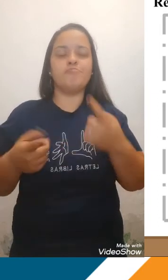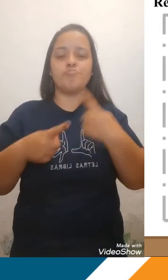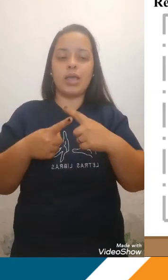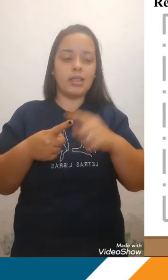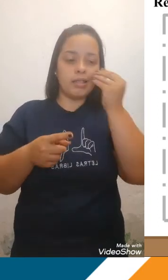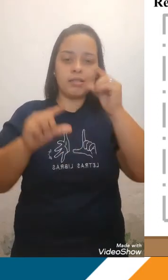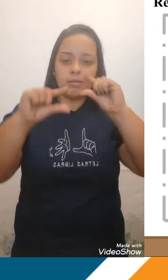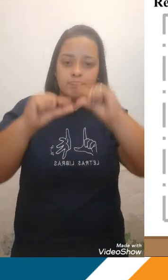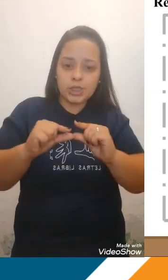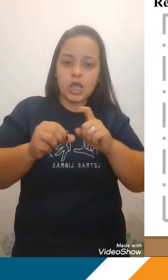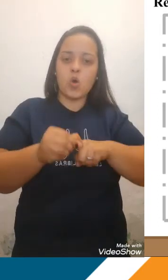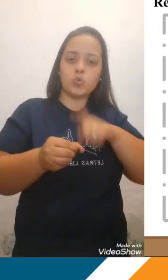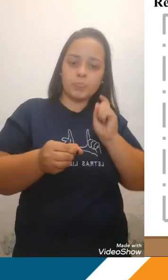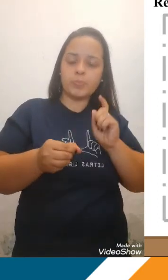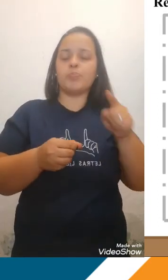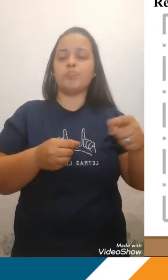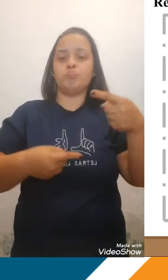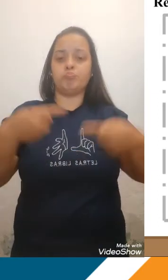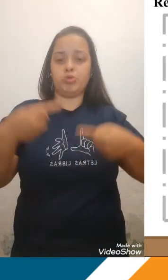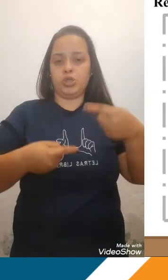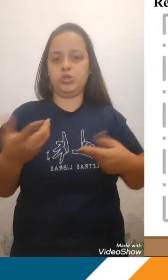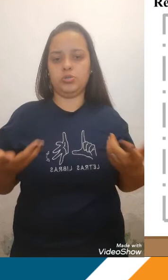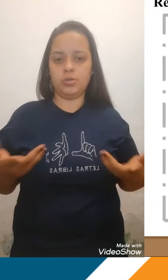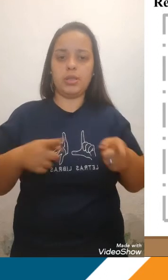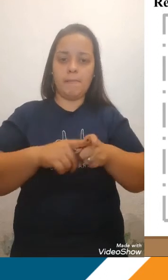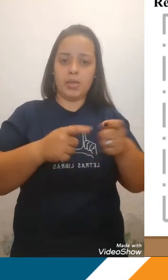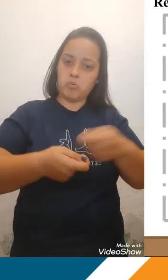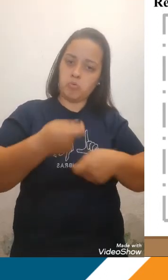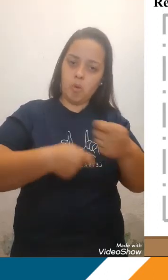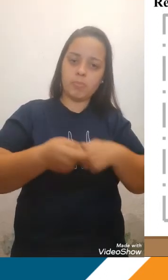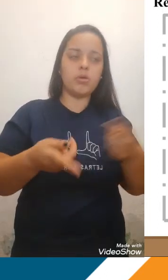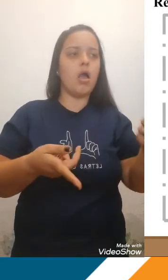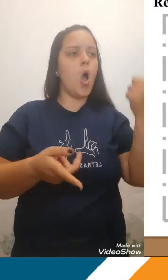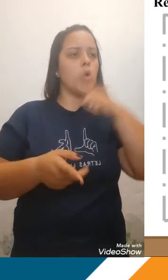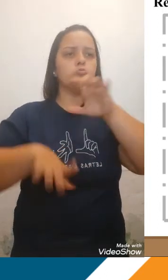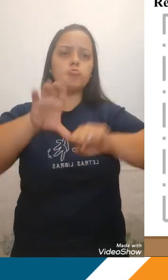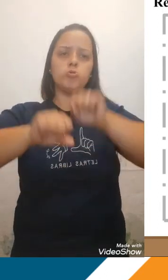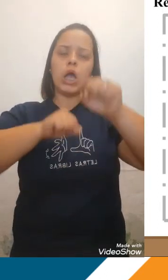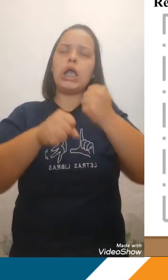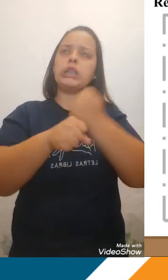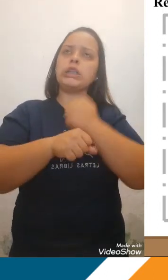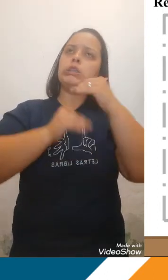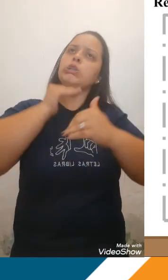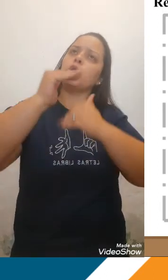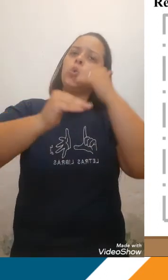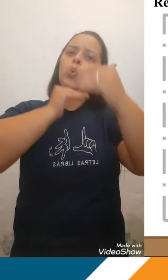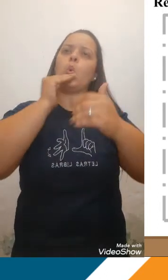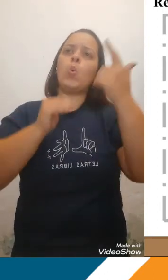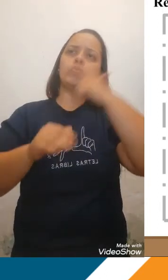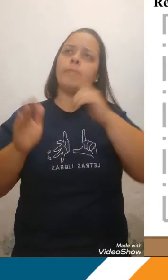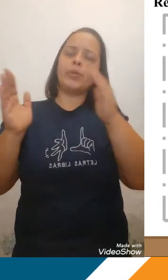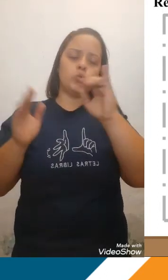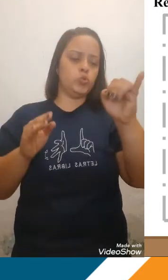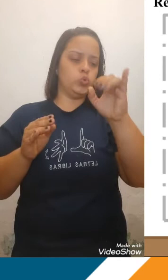limitavam a autonomia política e econômica das províncias, que foi conquistada durante o período joanino. E,